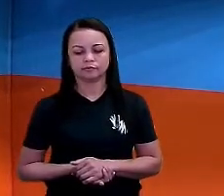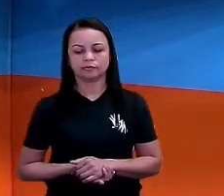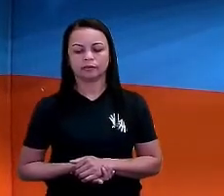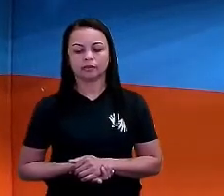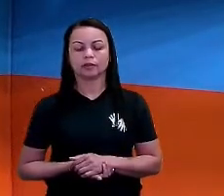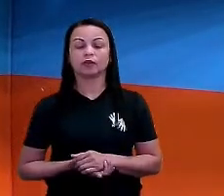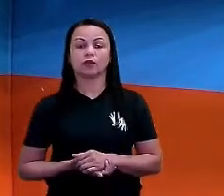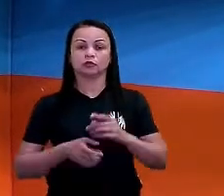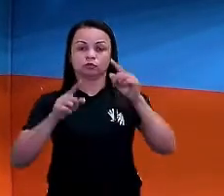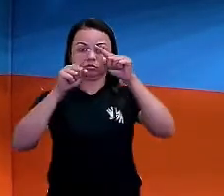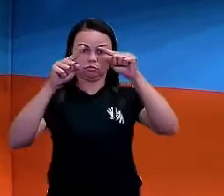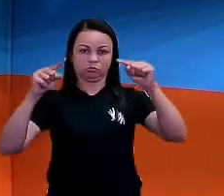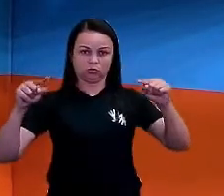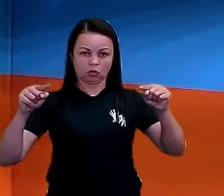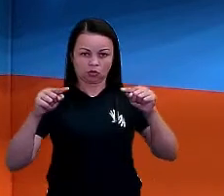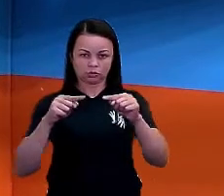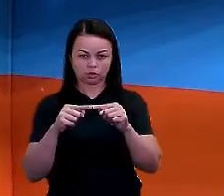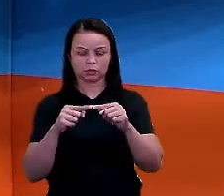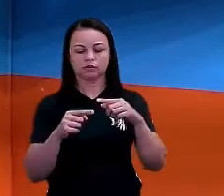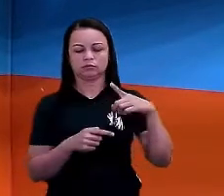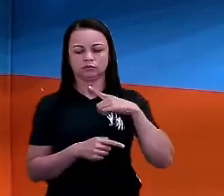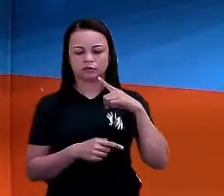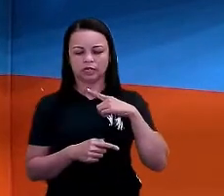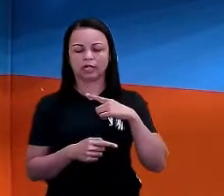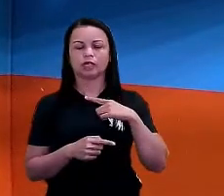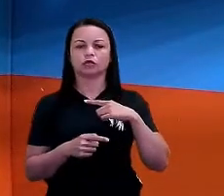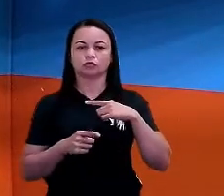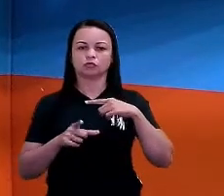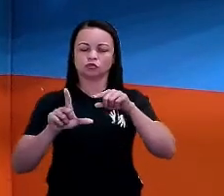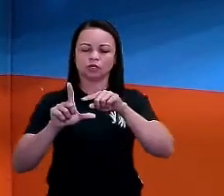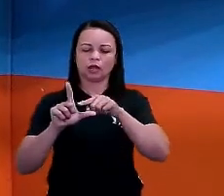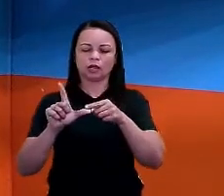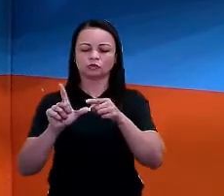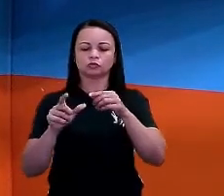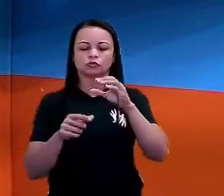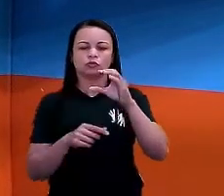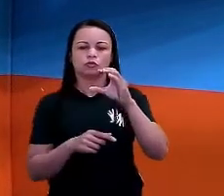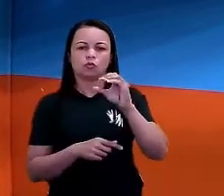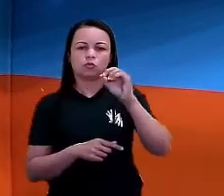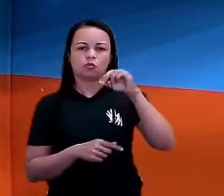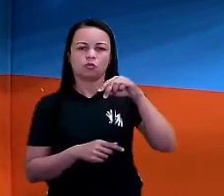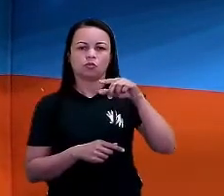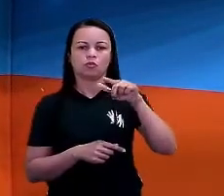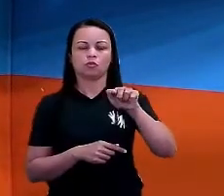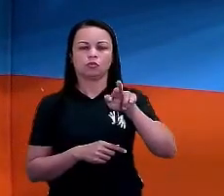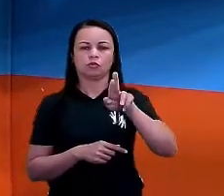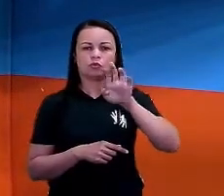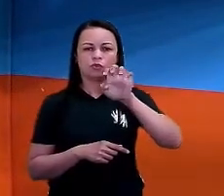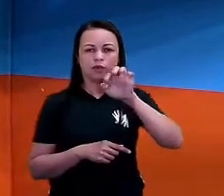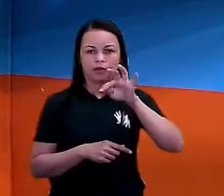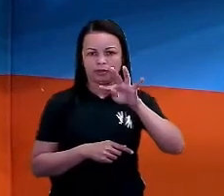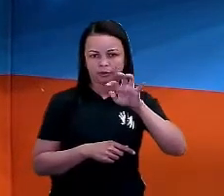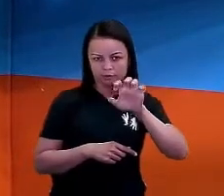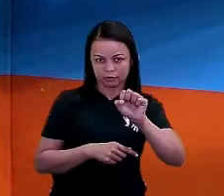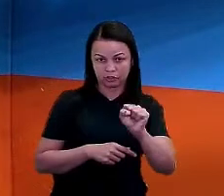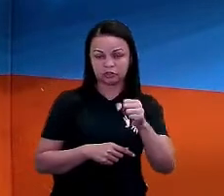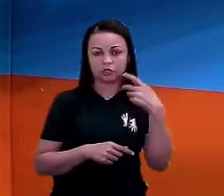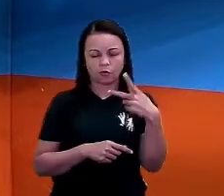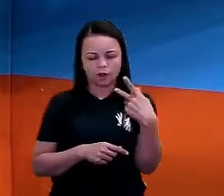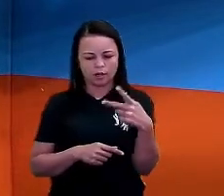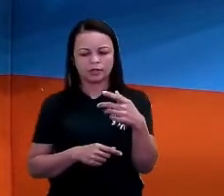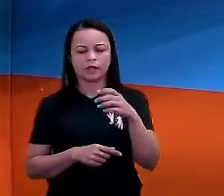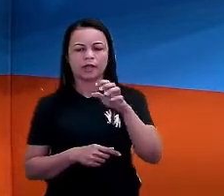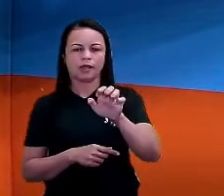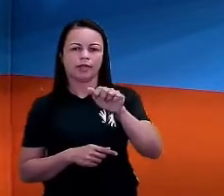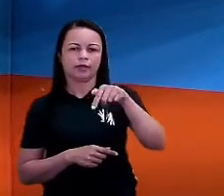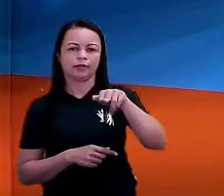no losango, a gente tem o quê? Lados congruentes. Então, percebam que é um polígono equilátero. Percebam que tem a mesma